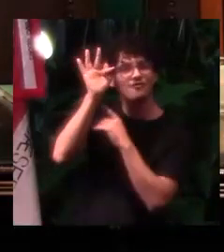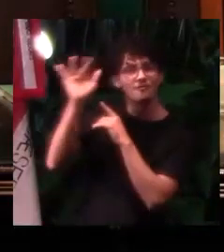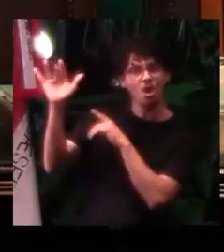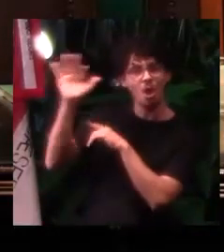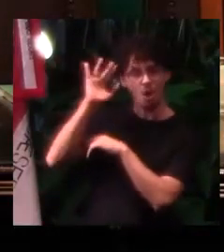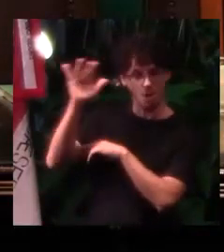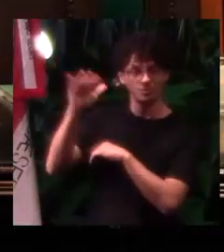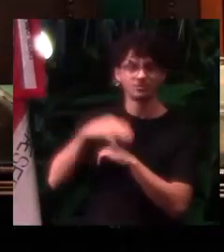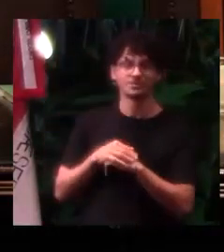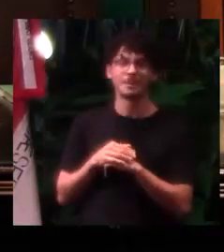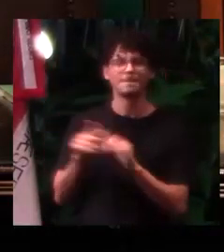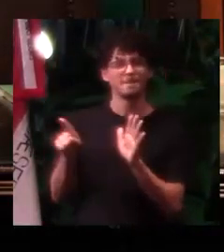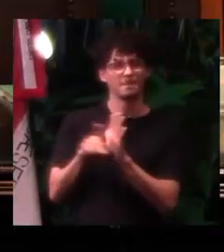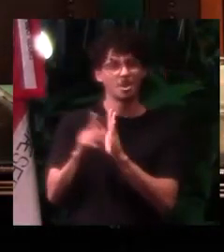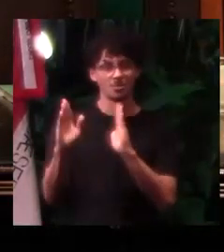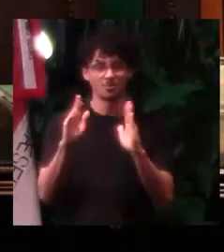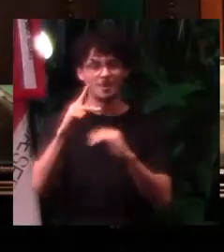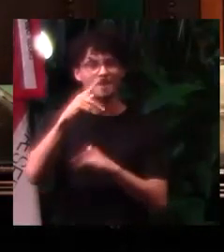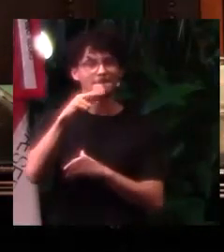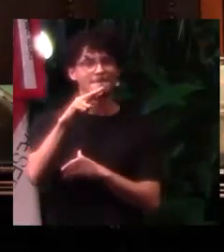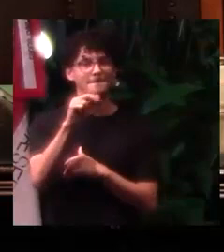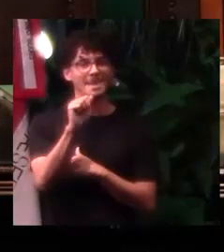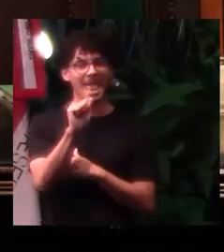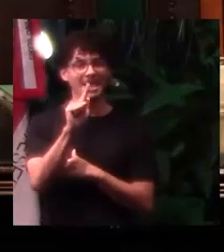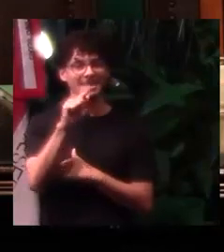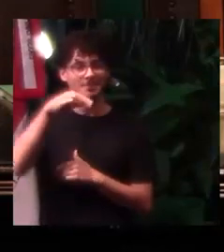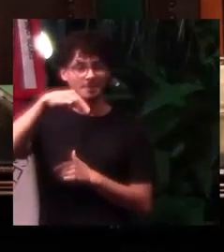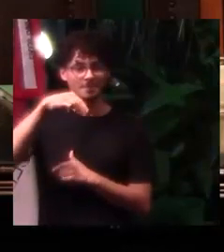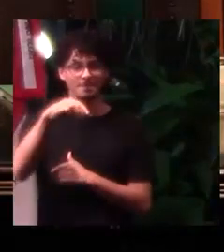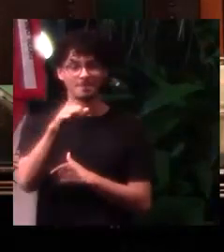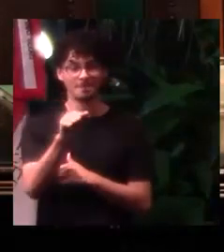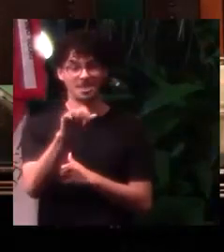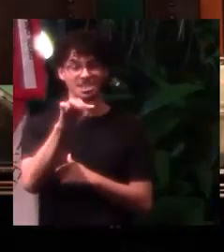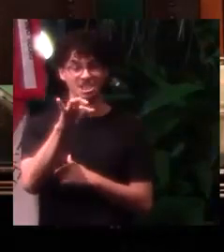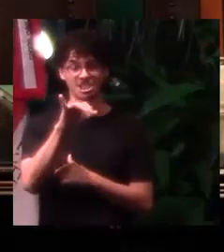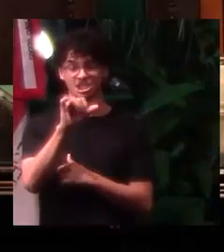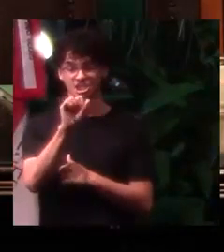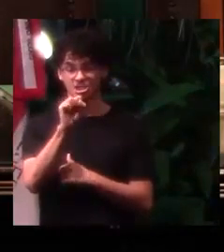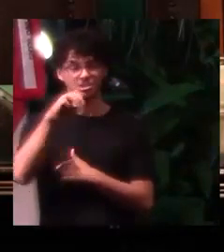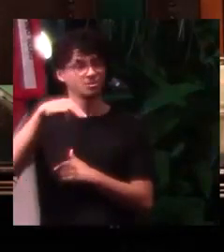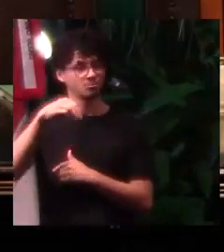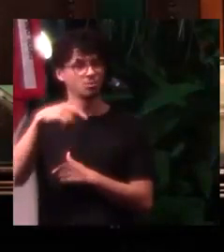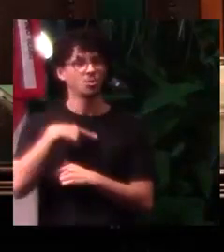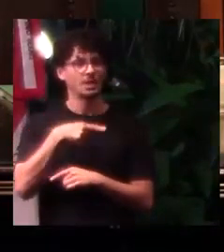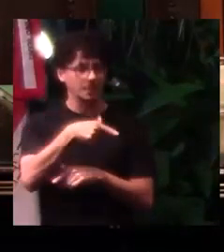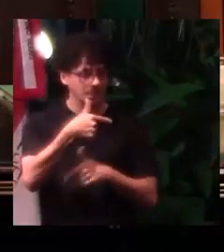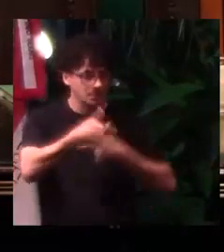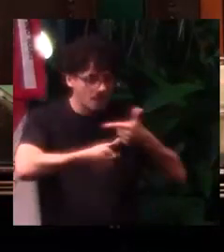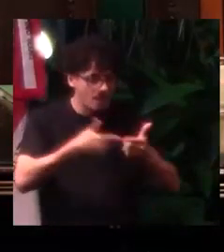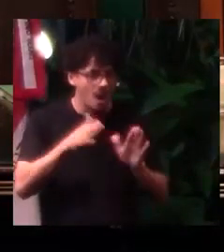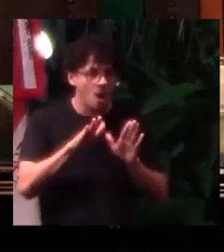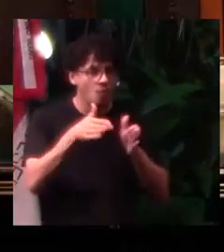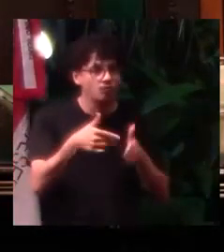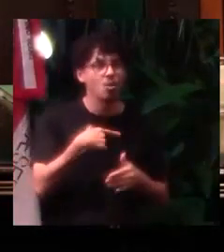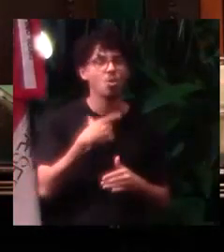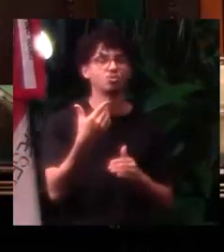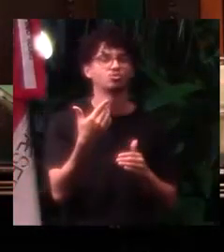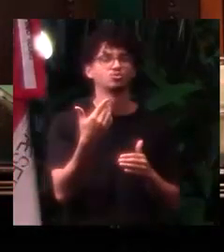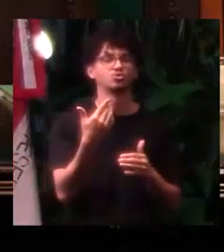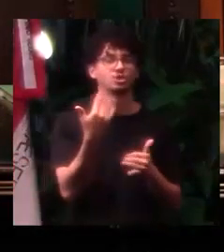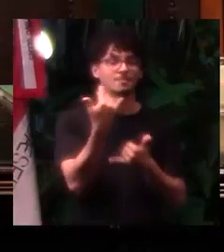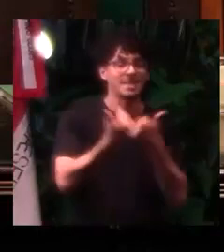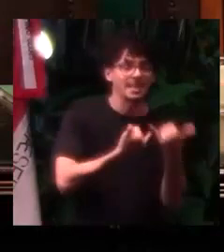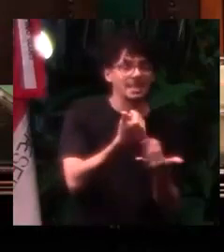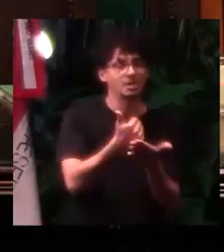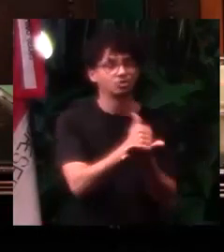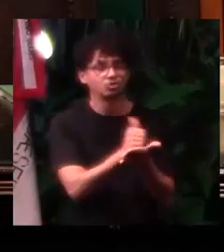né, que trabalham a questão dos jogos, né, não só de linguagem, mas